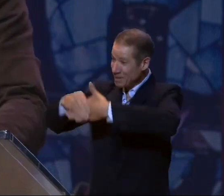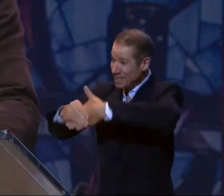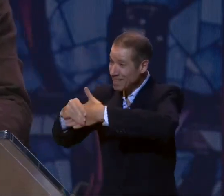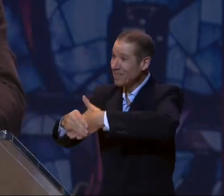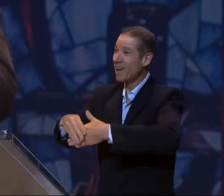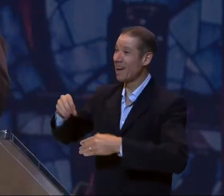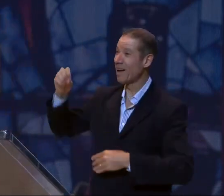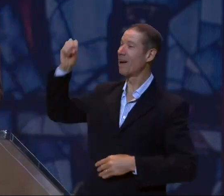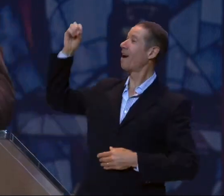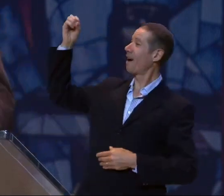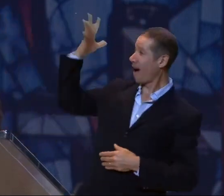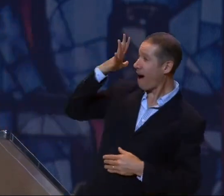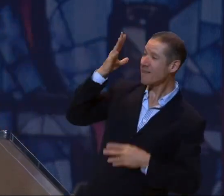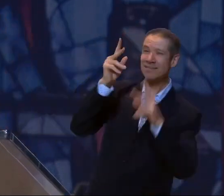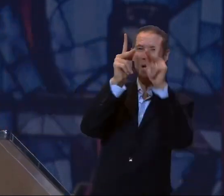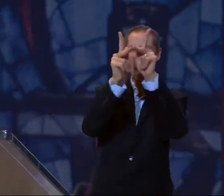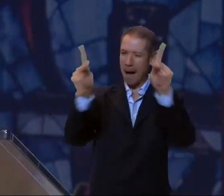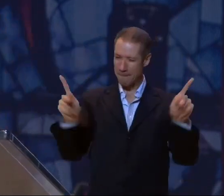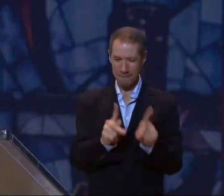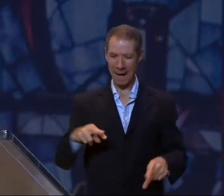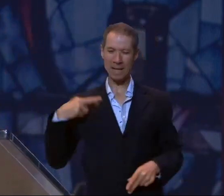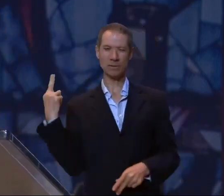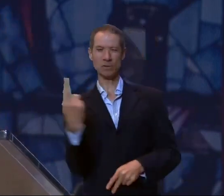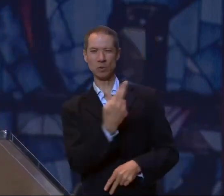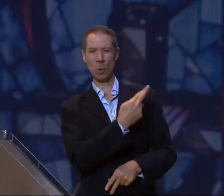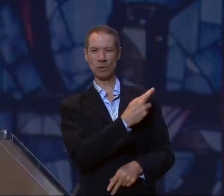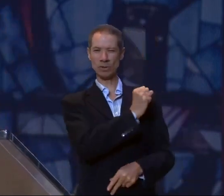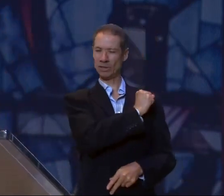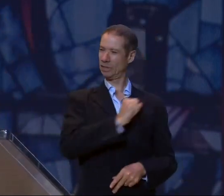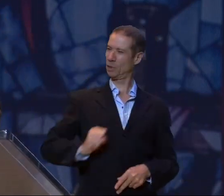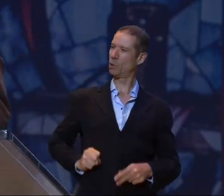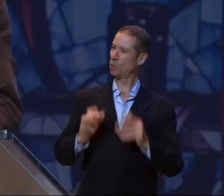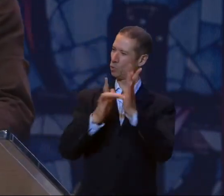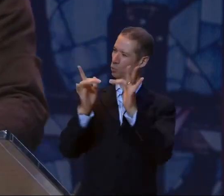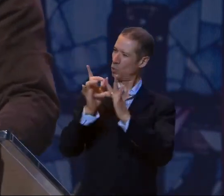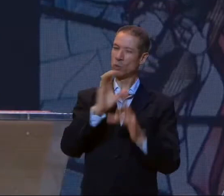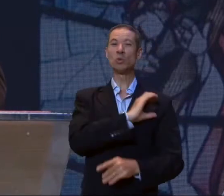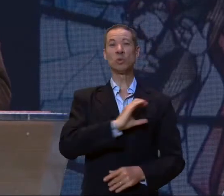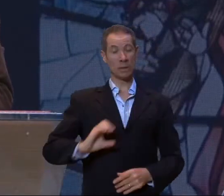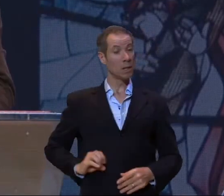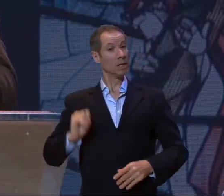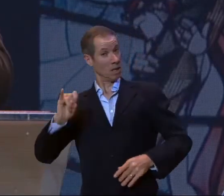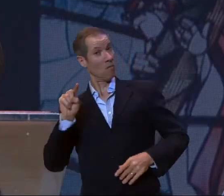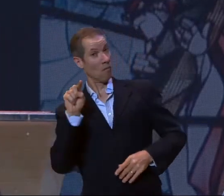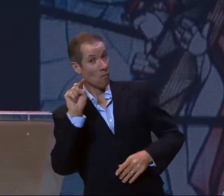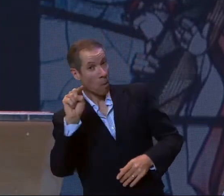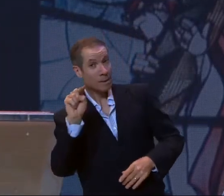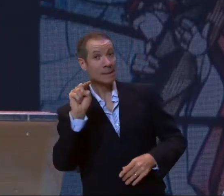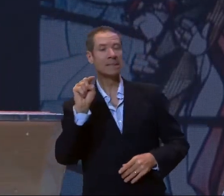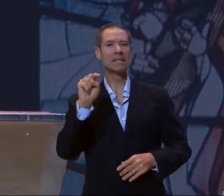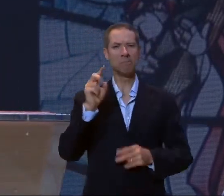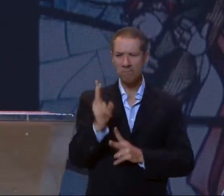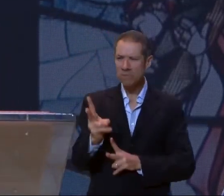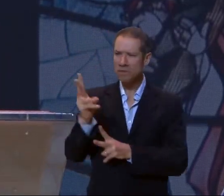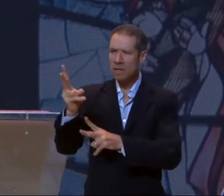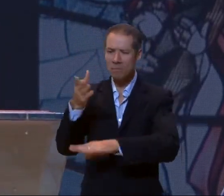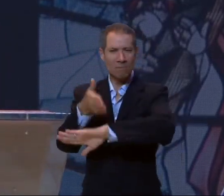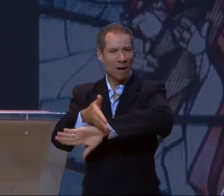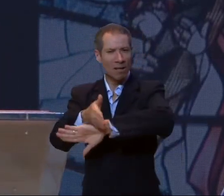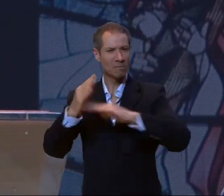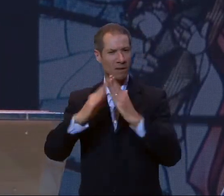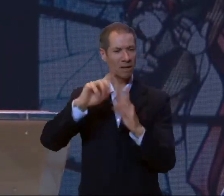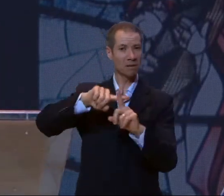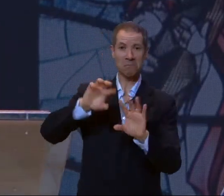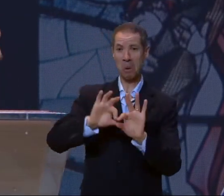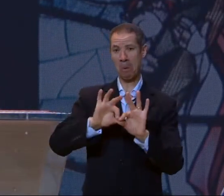graça e a paz de nosso Senhor Jesus Cristo. Se você já está mais tempo na igreja, era